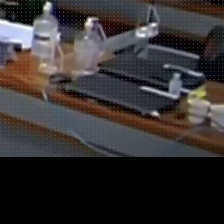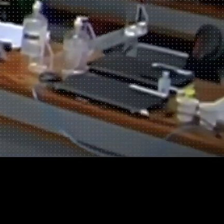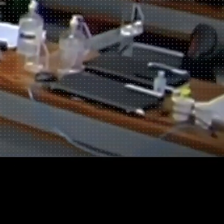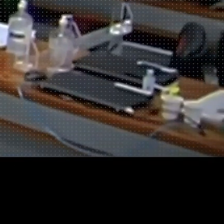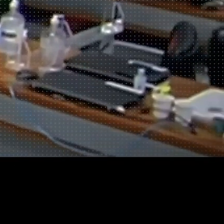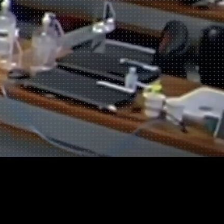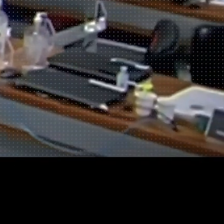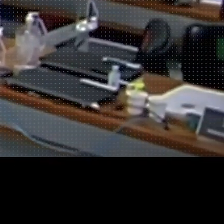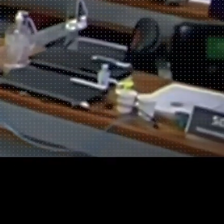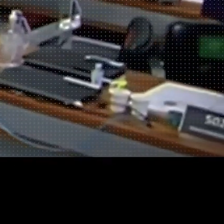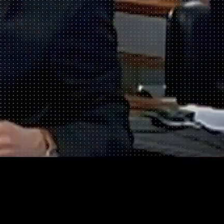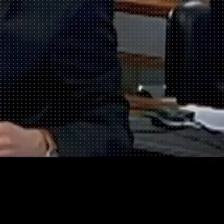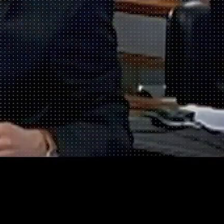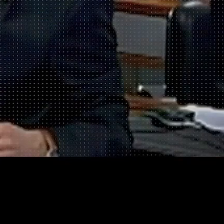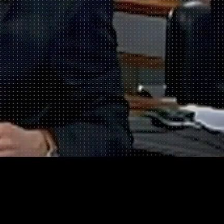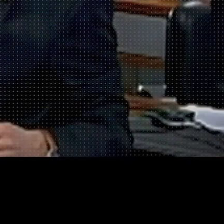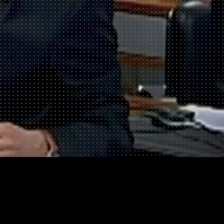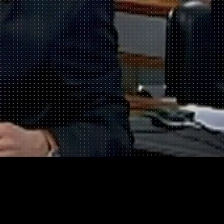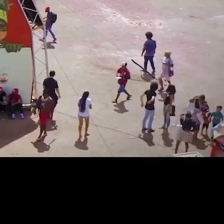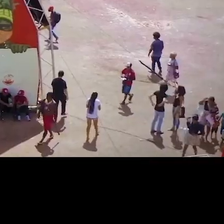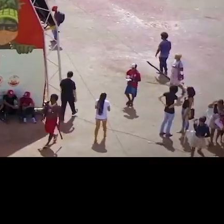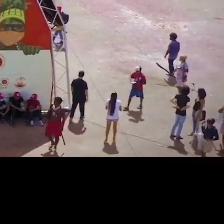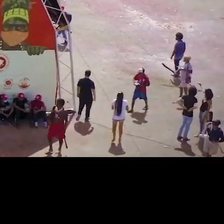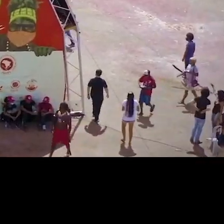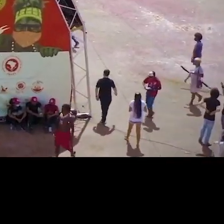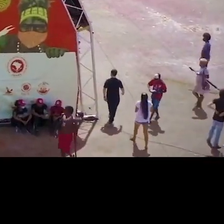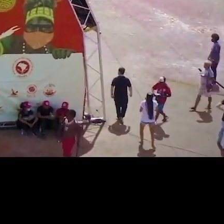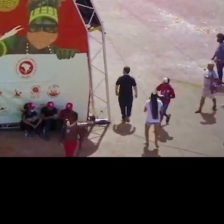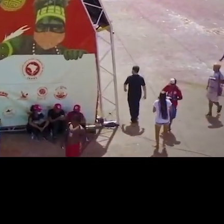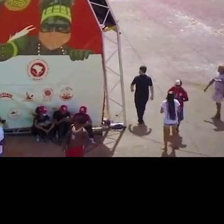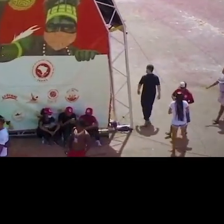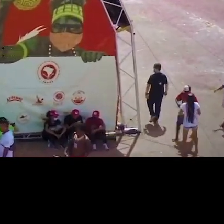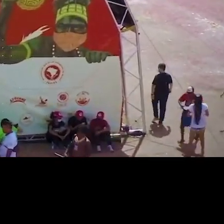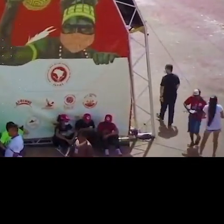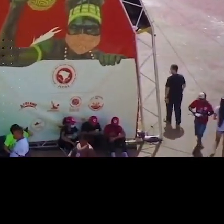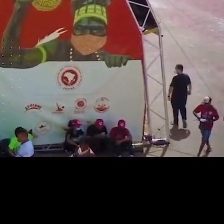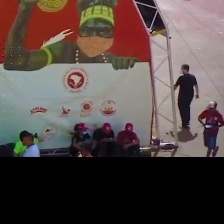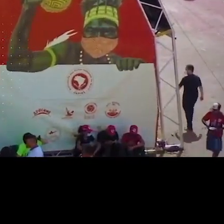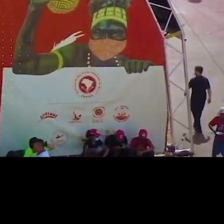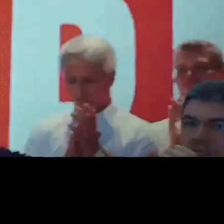Estamos presentes nos momentos de luto e nos momentos de luta,